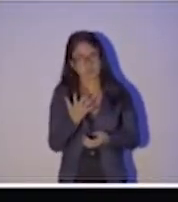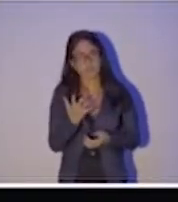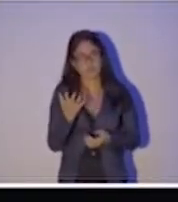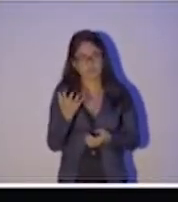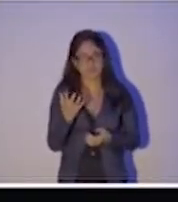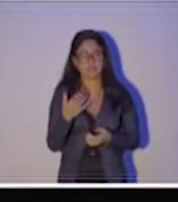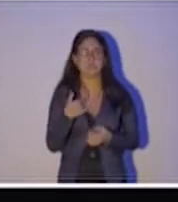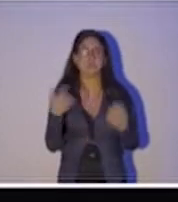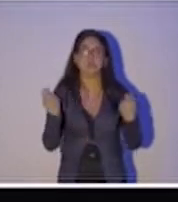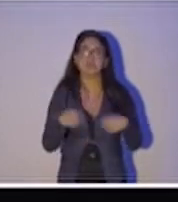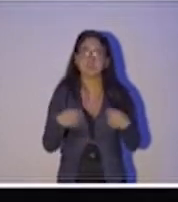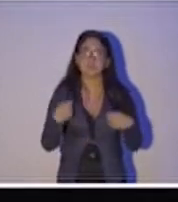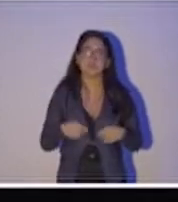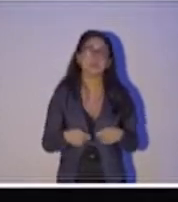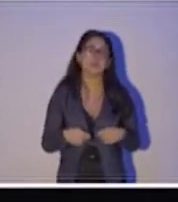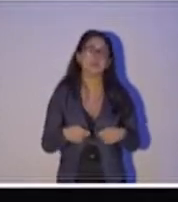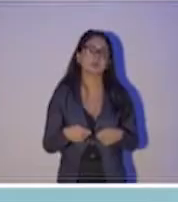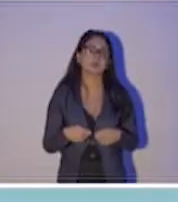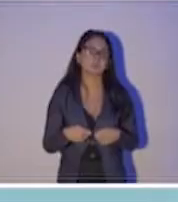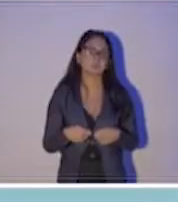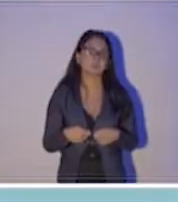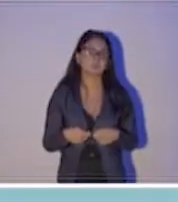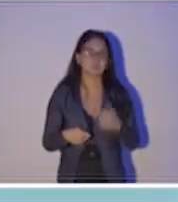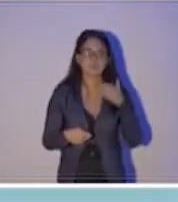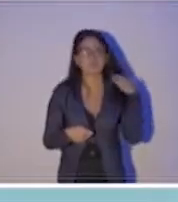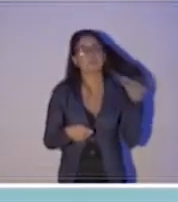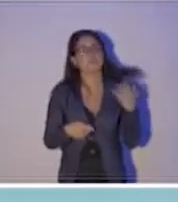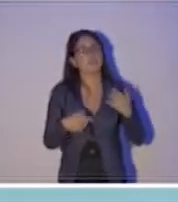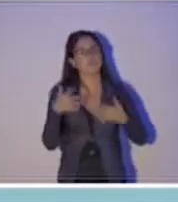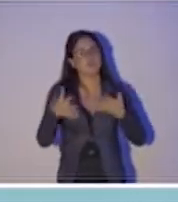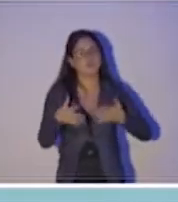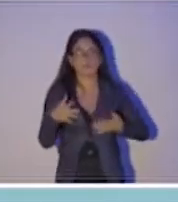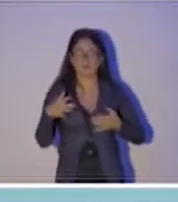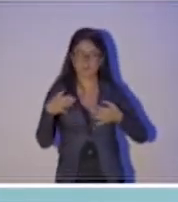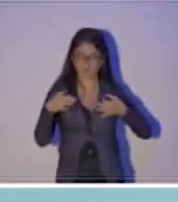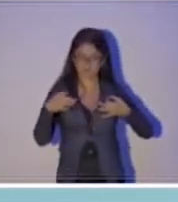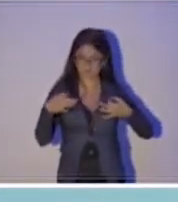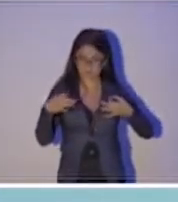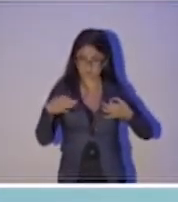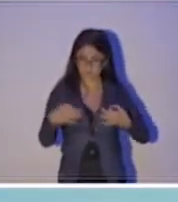fazer uma fala muito, muito honesta e muito humilde. Assim,